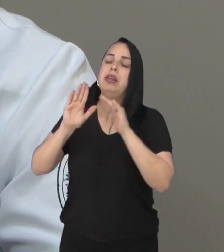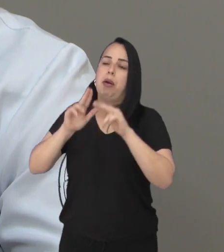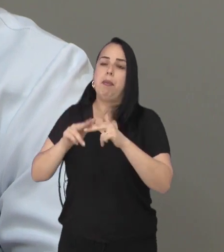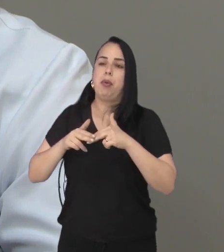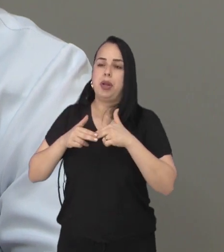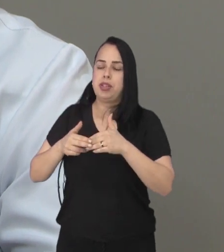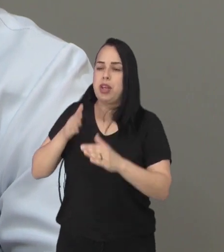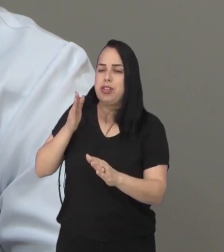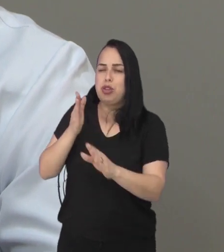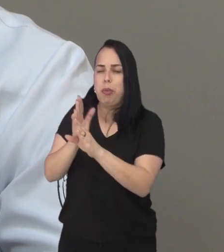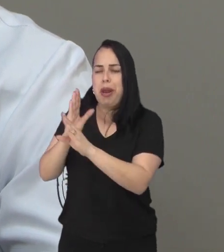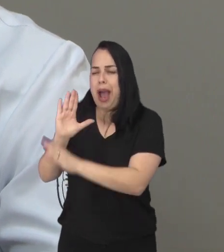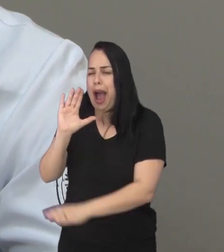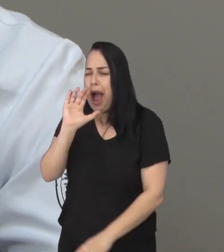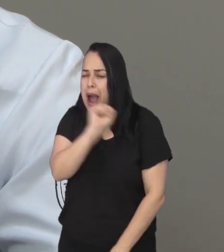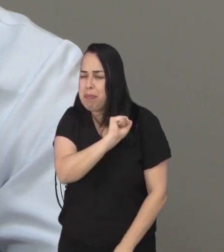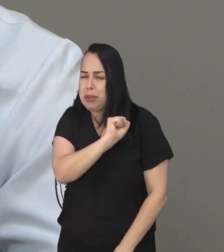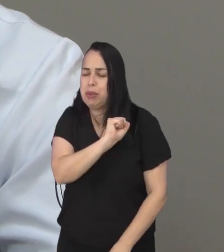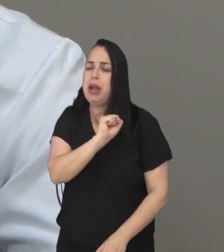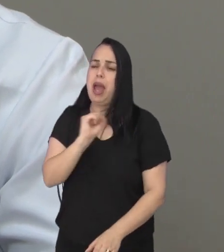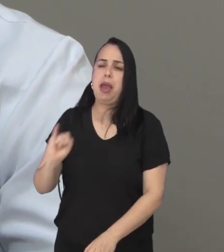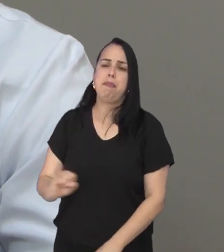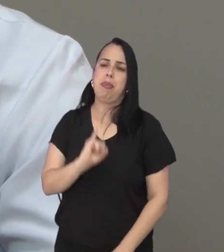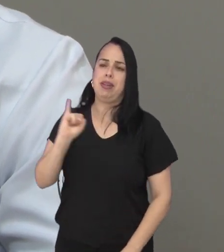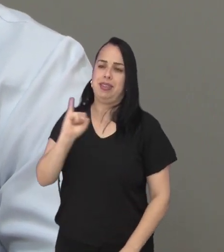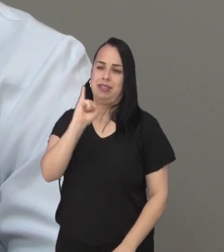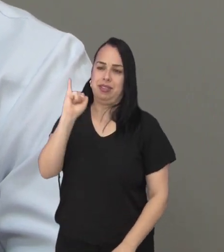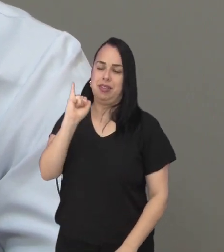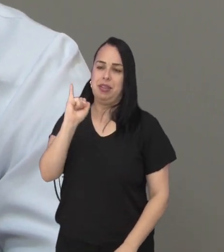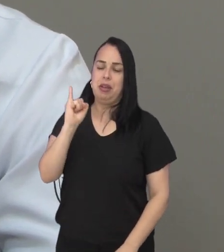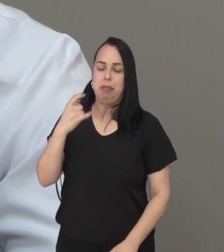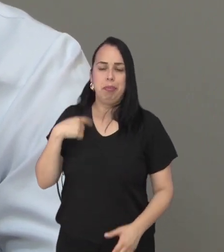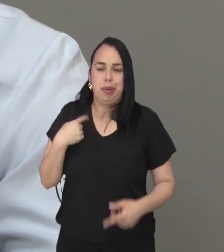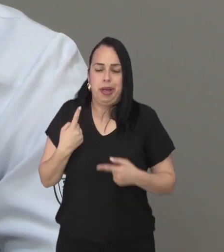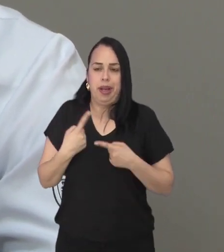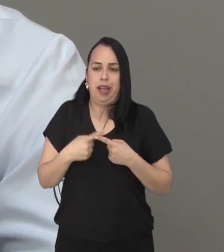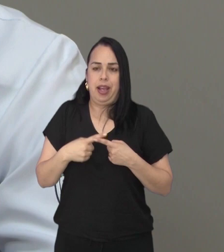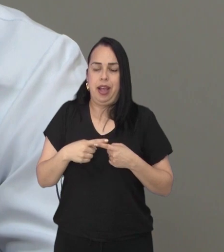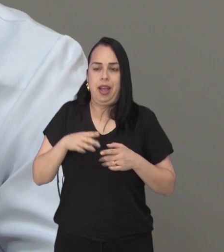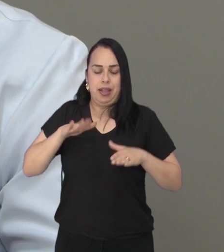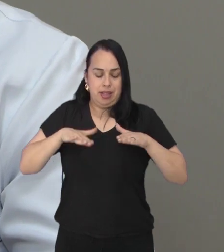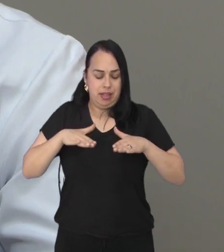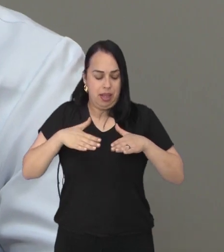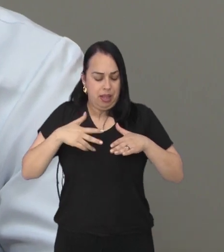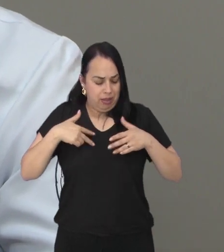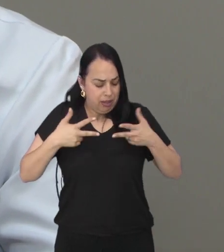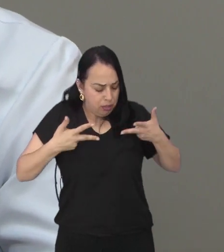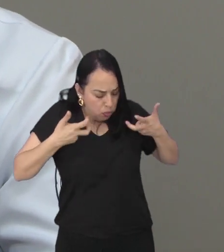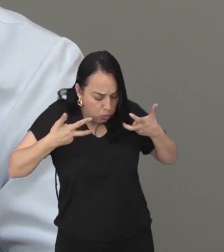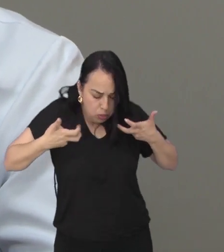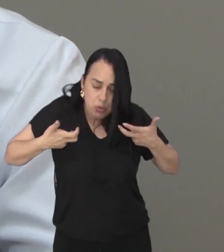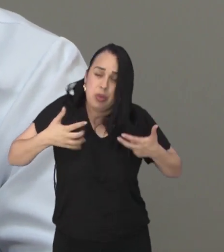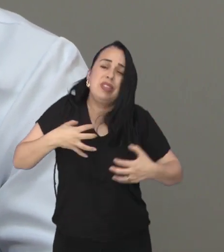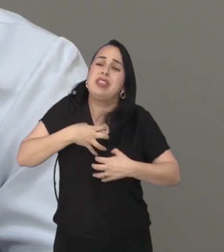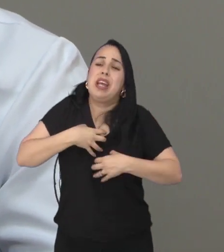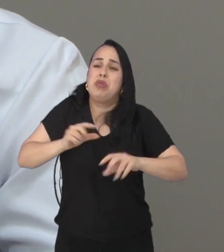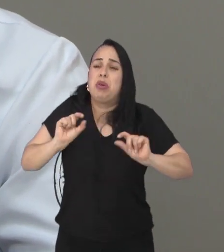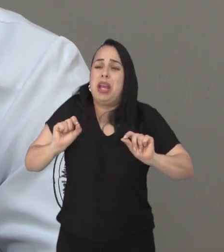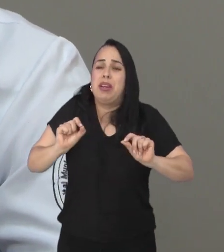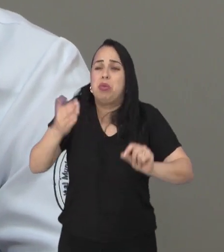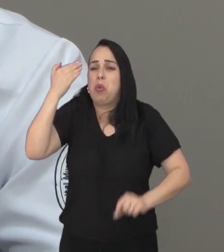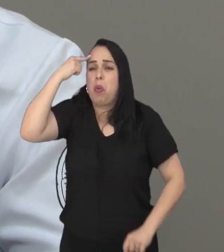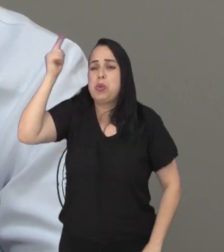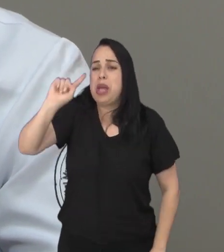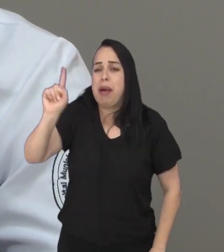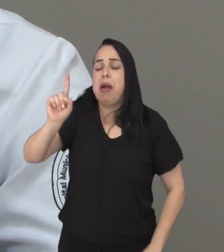gente fizer o diagnóstico, primeiro que a gente tira um pouquinho o nosso frio na barriga do que eu tenho, né? No segundo momento a gente consegue olhar um pouco para